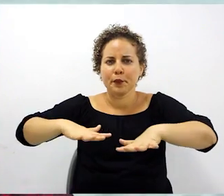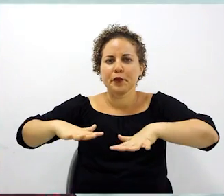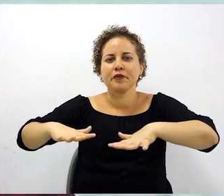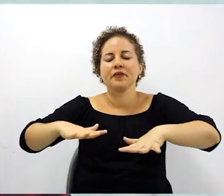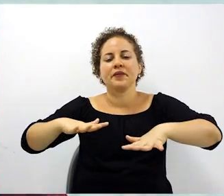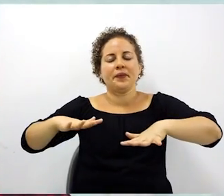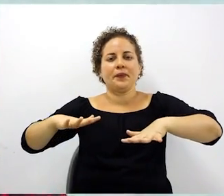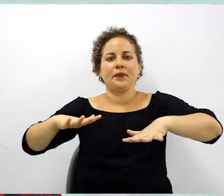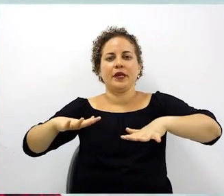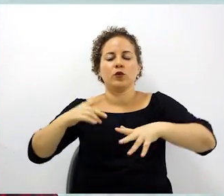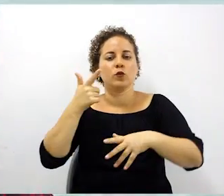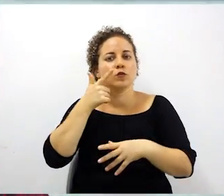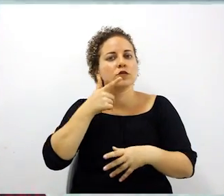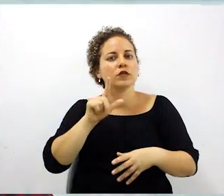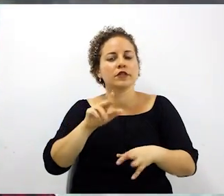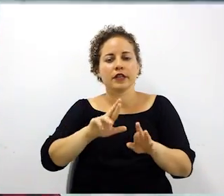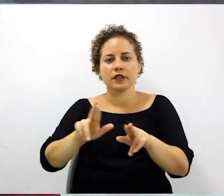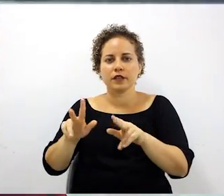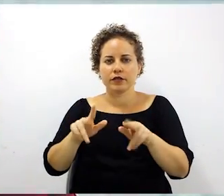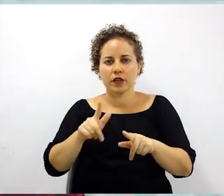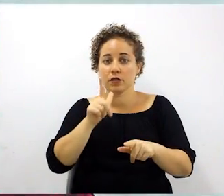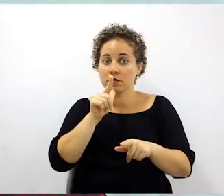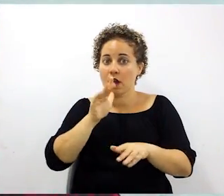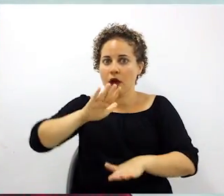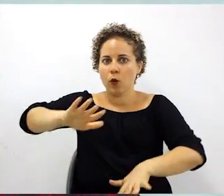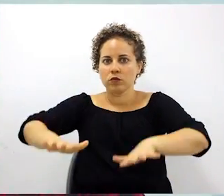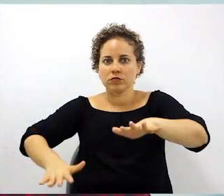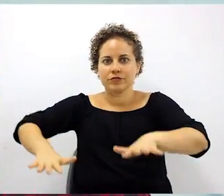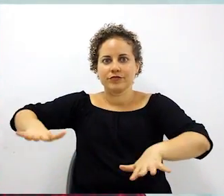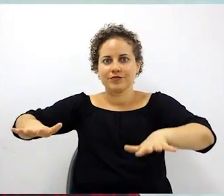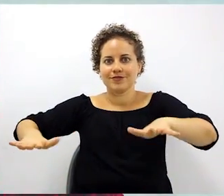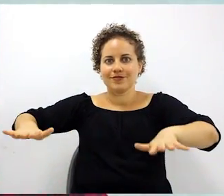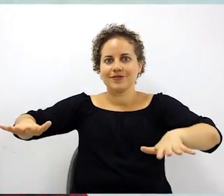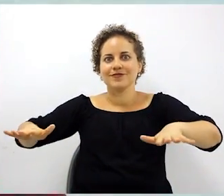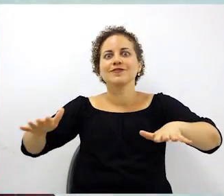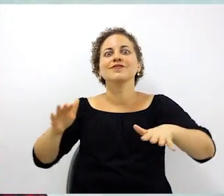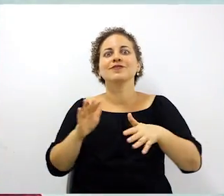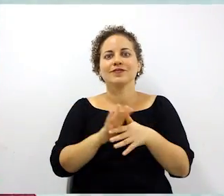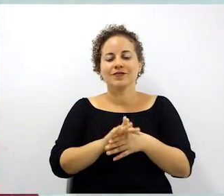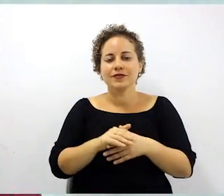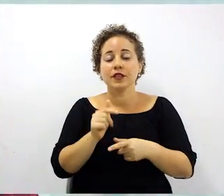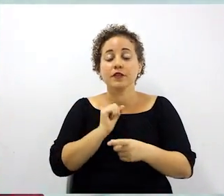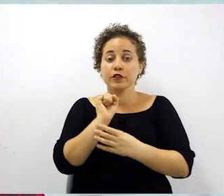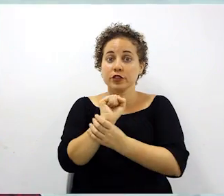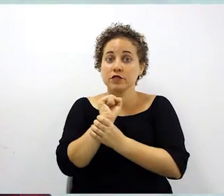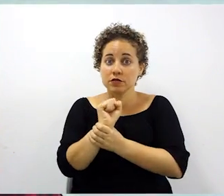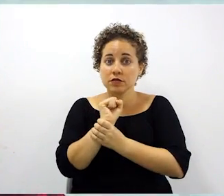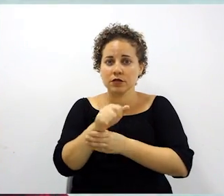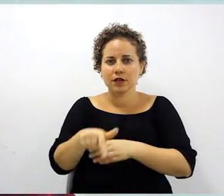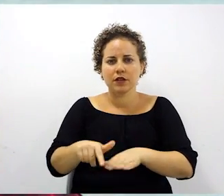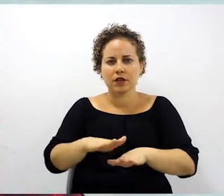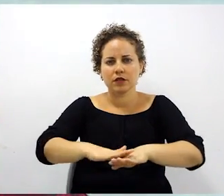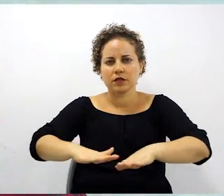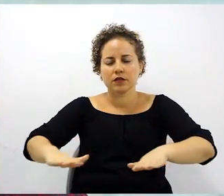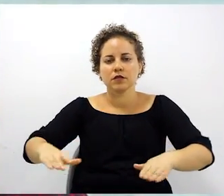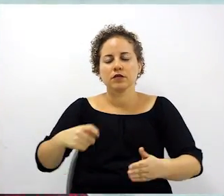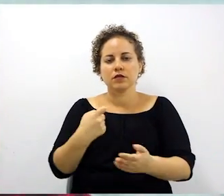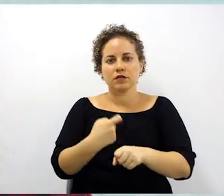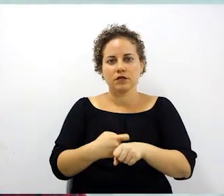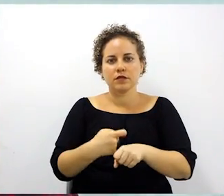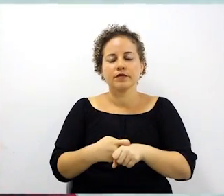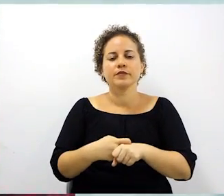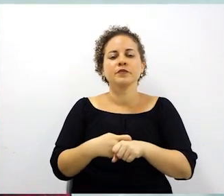ela suporte as diferenças de maré. Então, é um dispositivo que precisa estar fixo em terra, a escada de